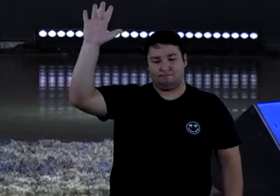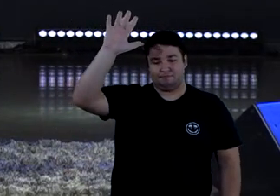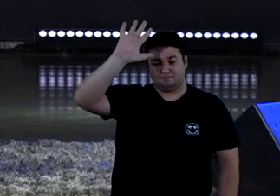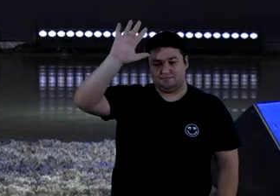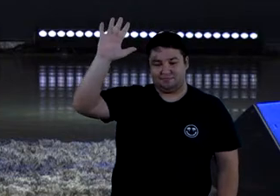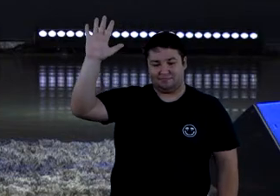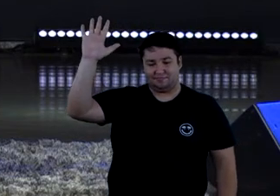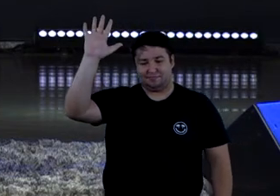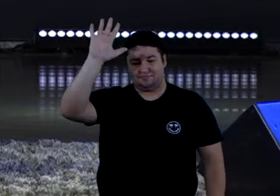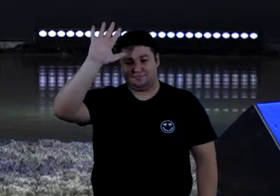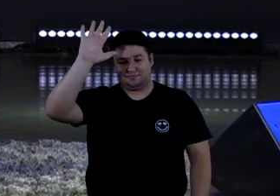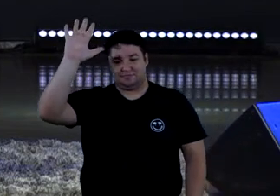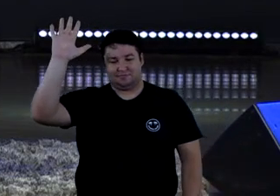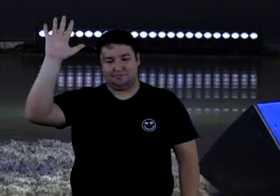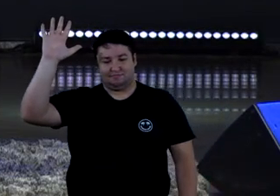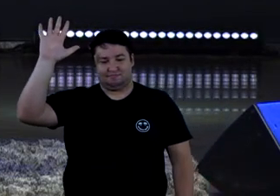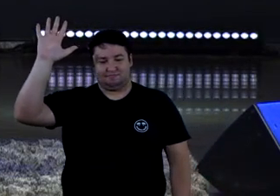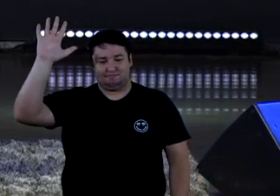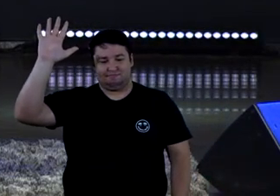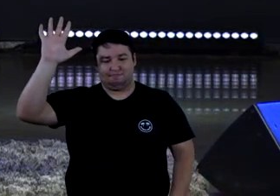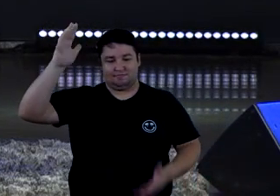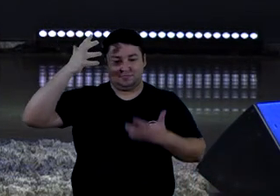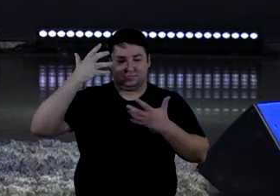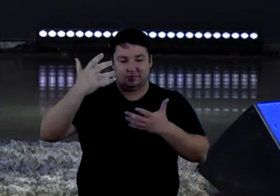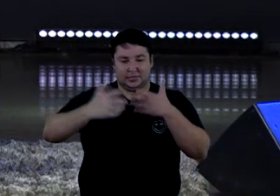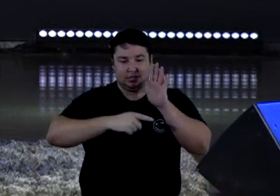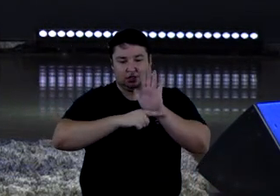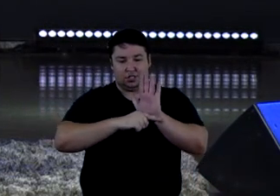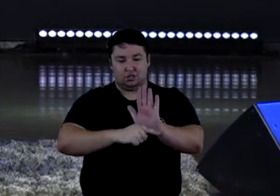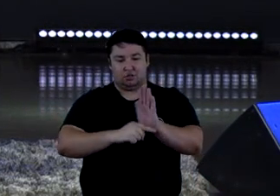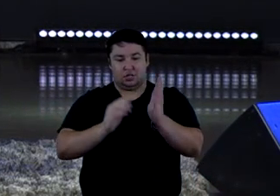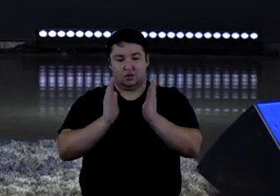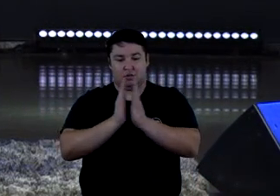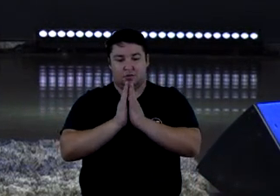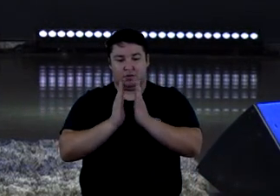alto. Eu quero te ajudar a fazer uma oração.